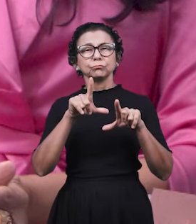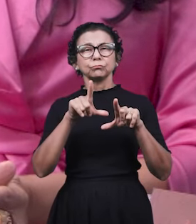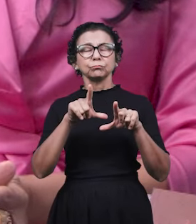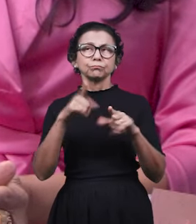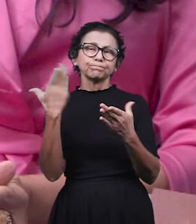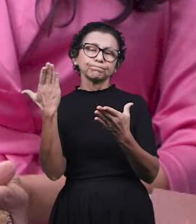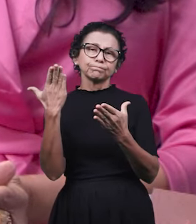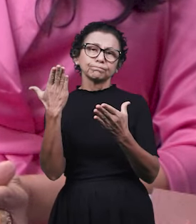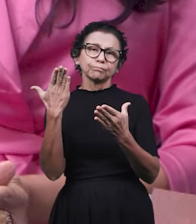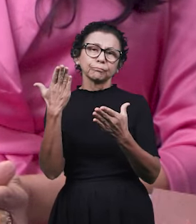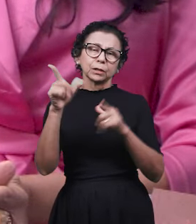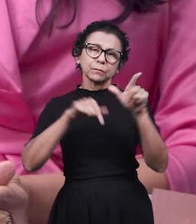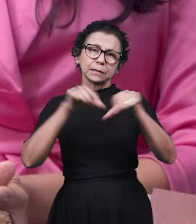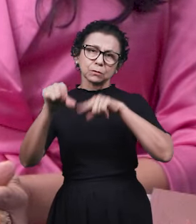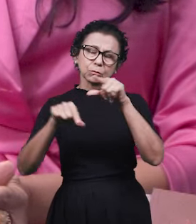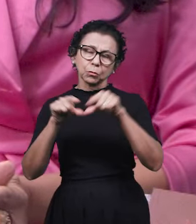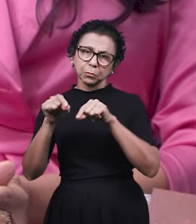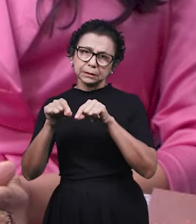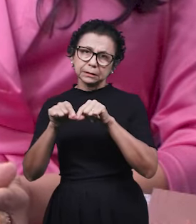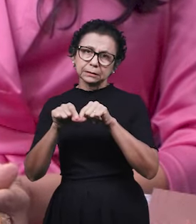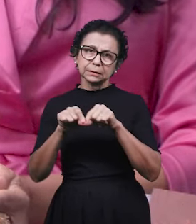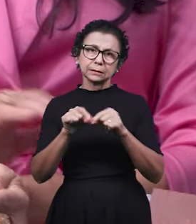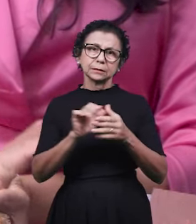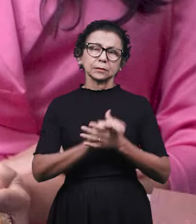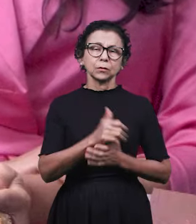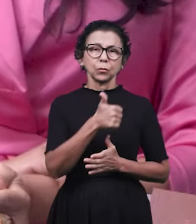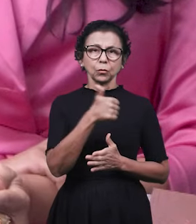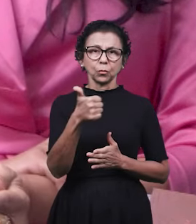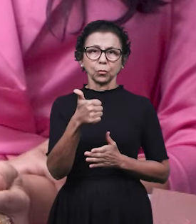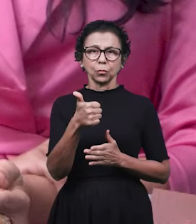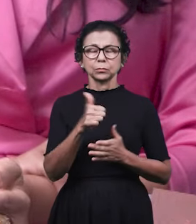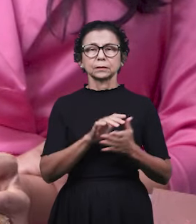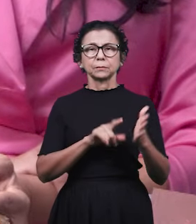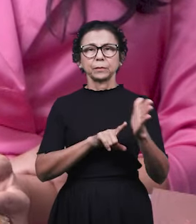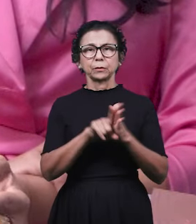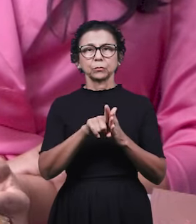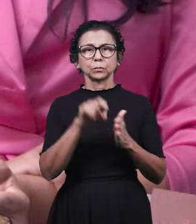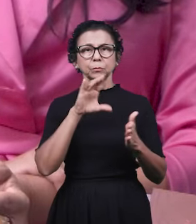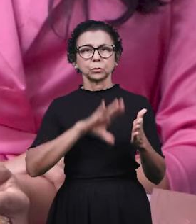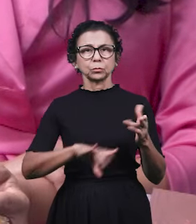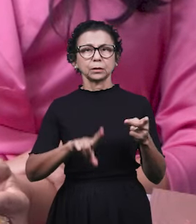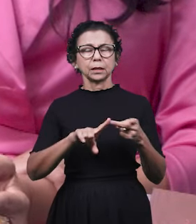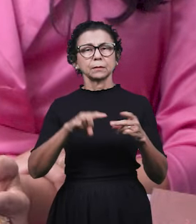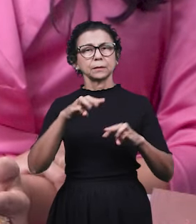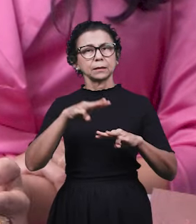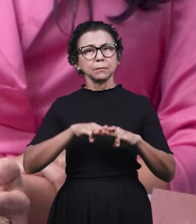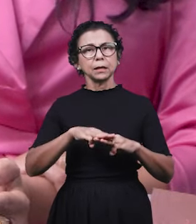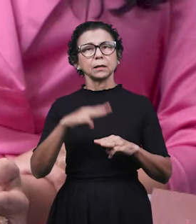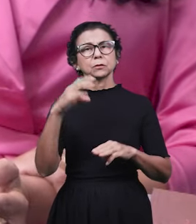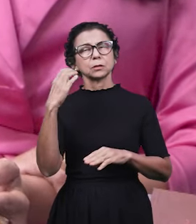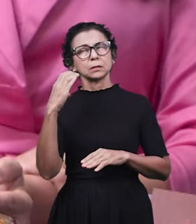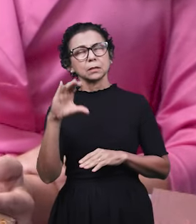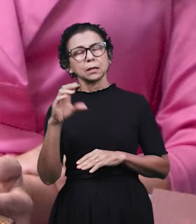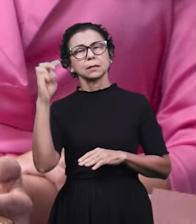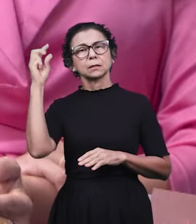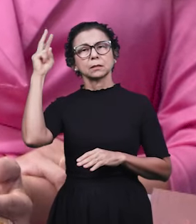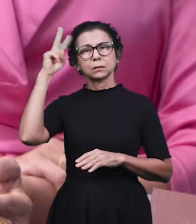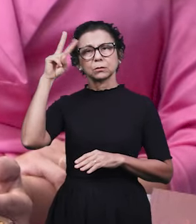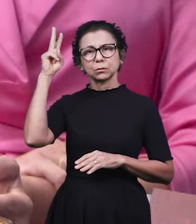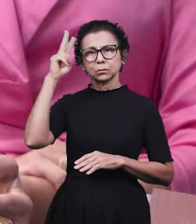São 11 questões de português, 11 questões de matemática, 6 questões de ciência, 6 questões de história e